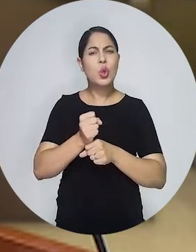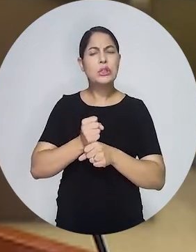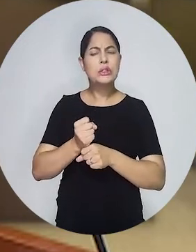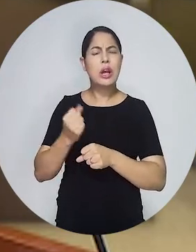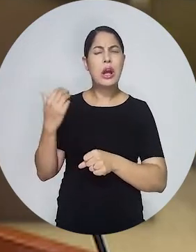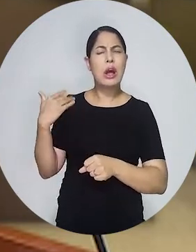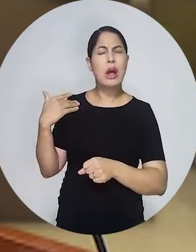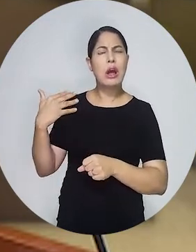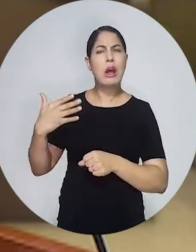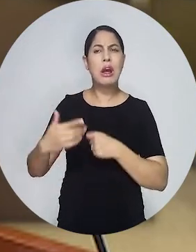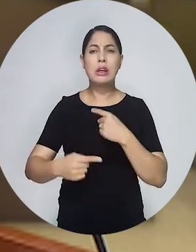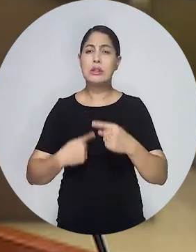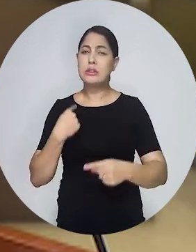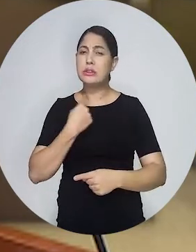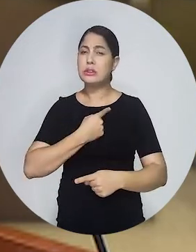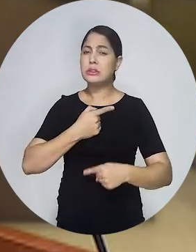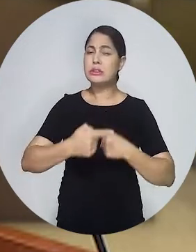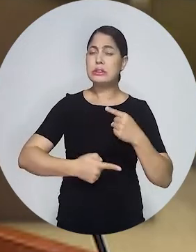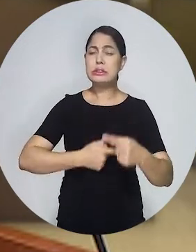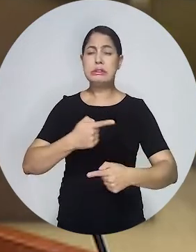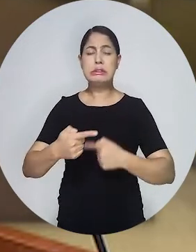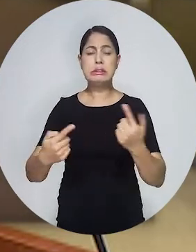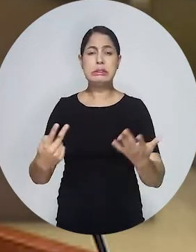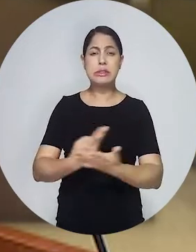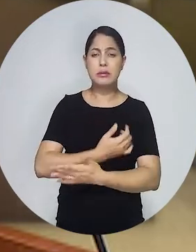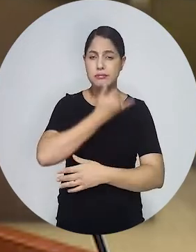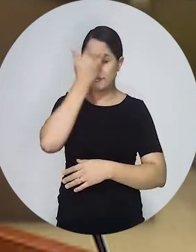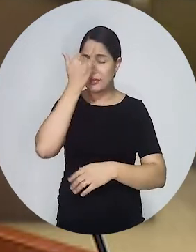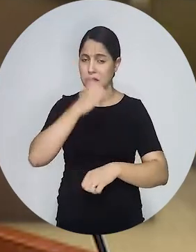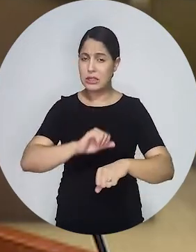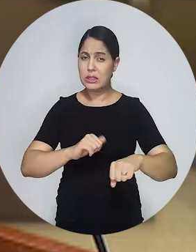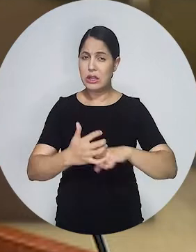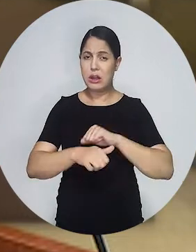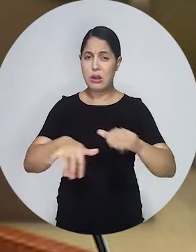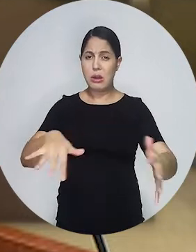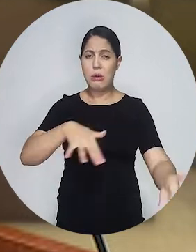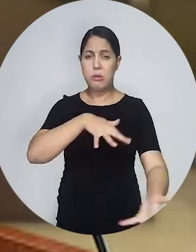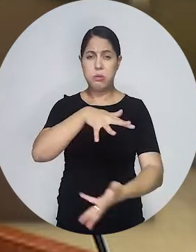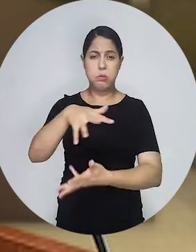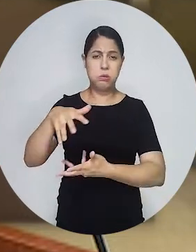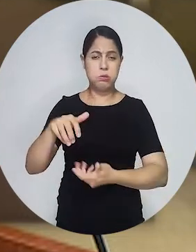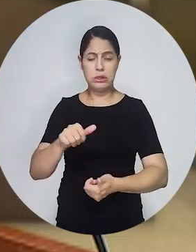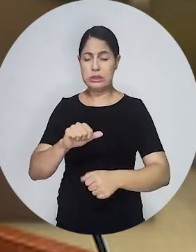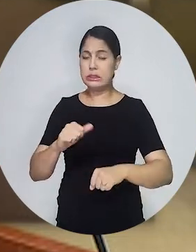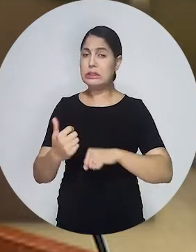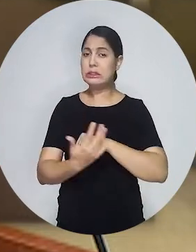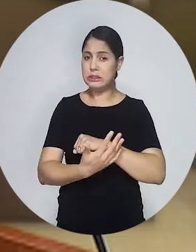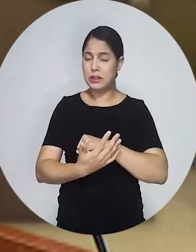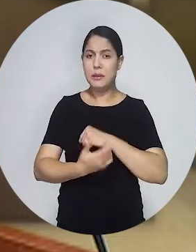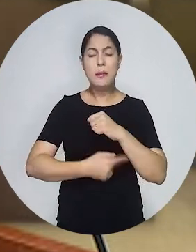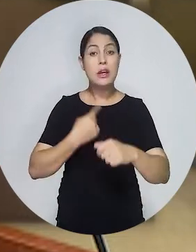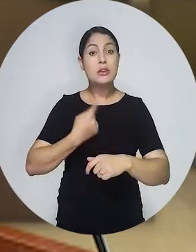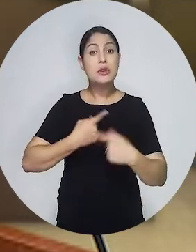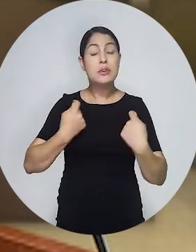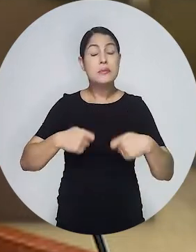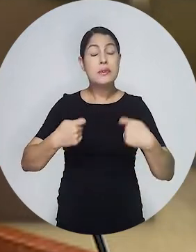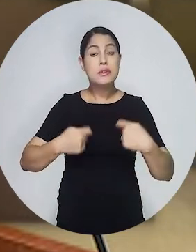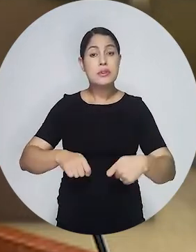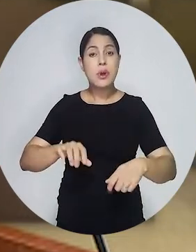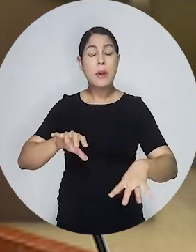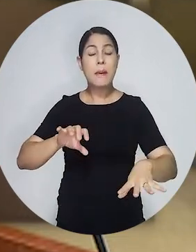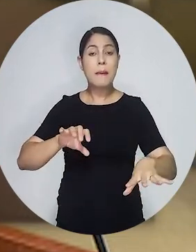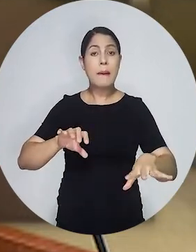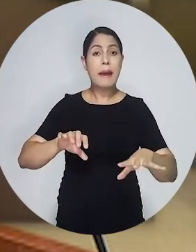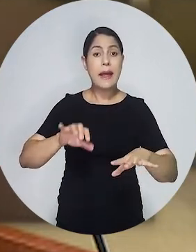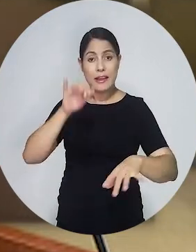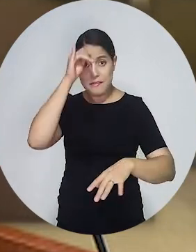anos, enfrentamos a maior tragédia de nossas gerações, a pandemia da Covid-19. E essa emergência exigiu que adotássemos